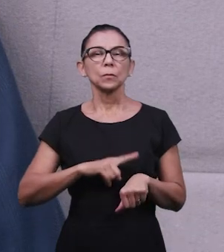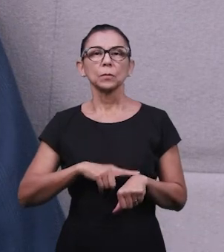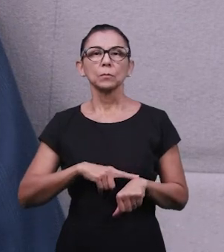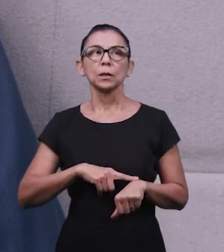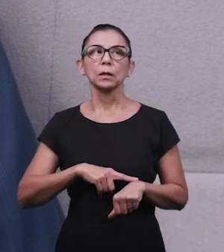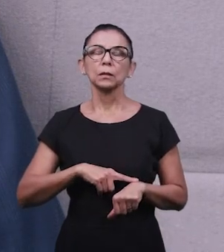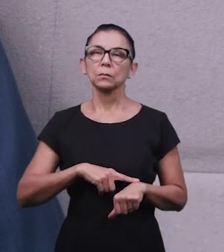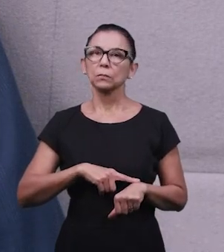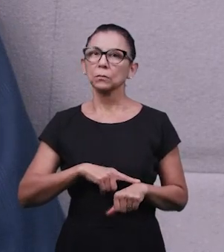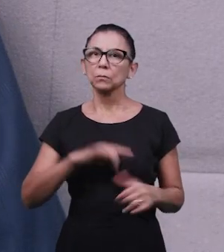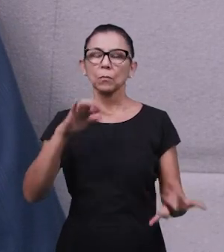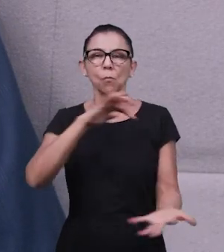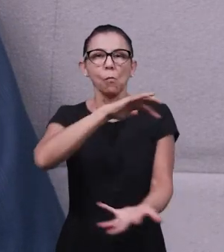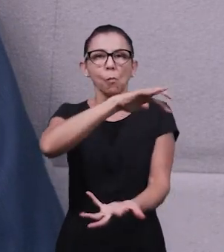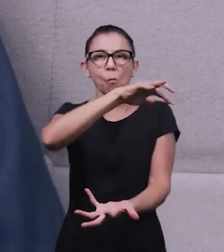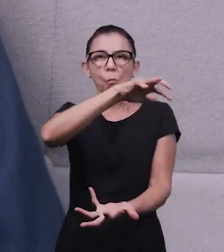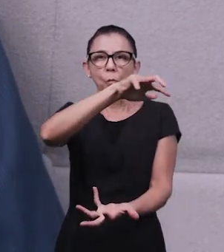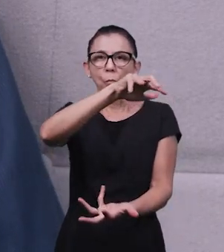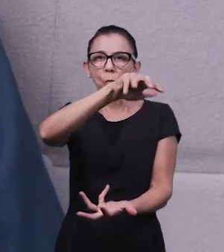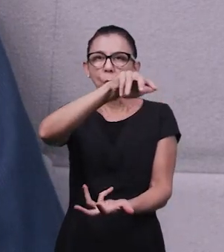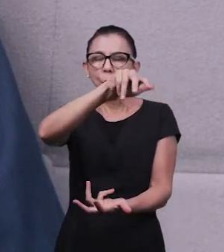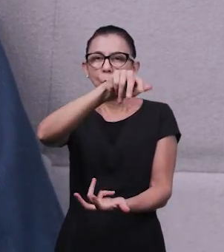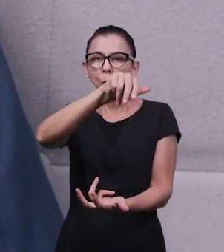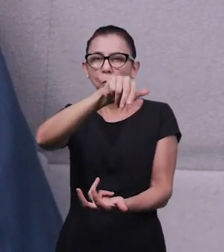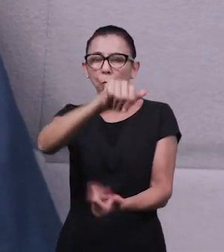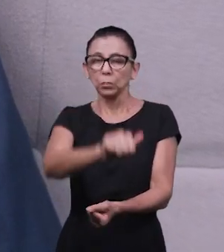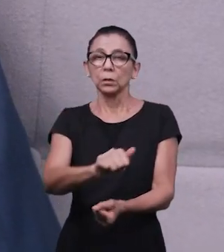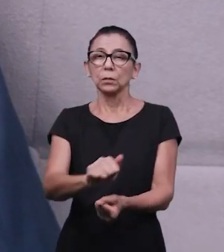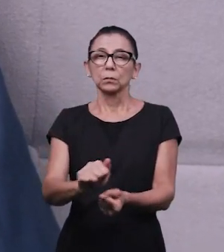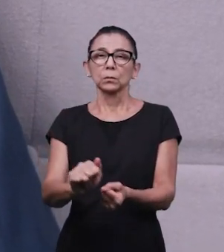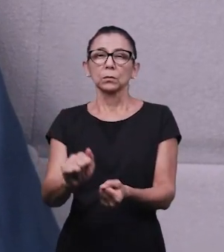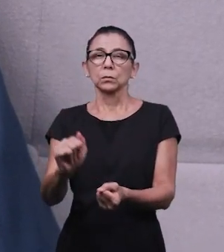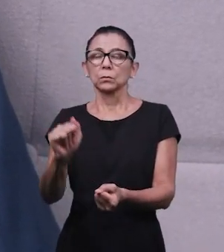Queridos, abordamos aqui agora há pouco o texto da Palavra de Deus